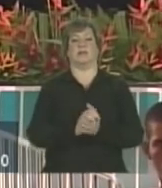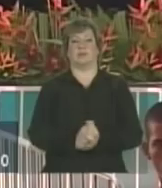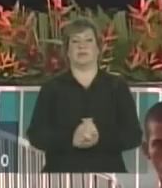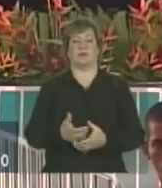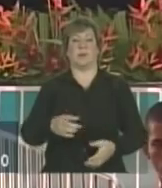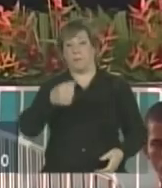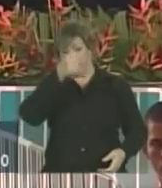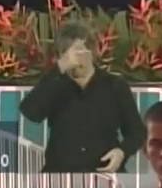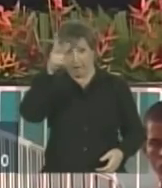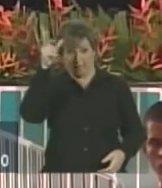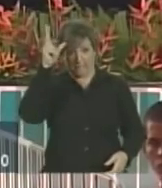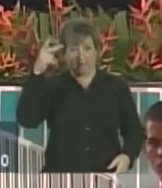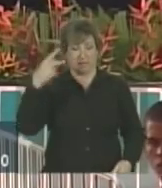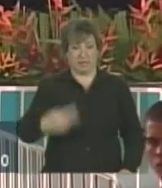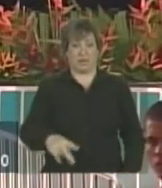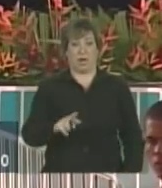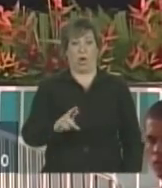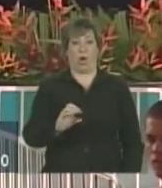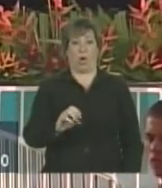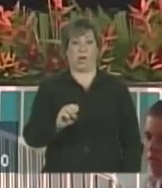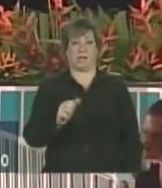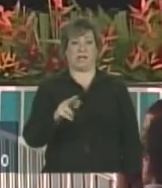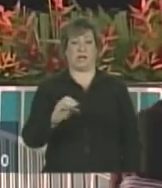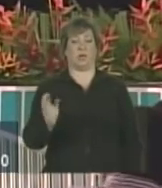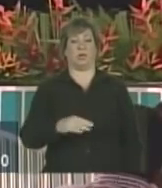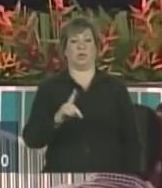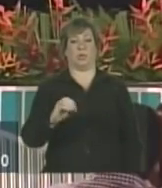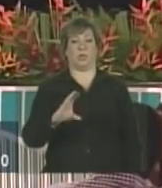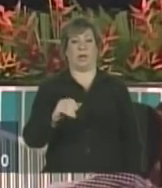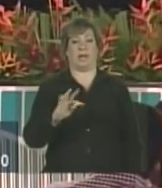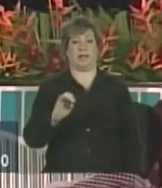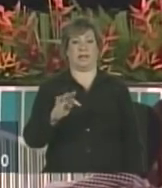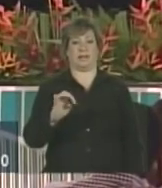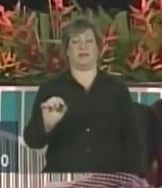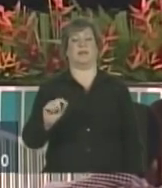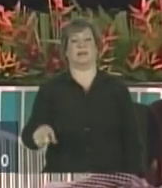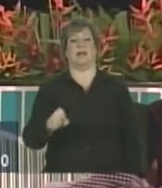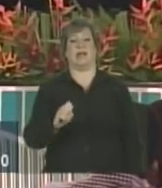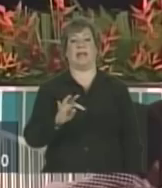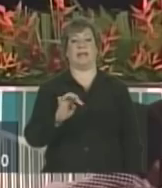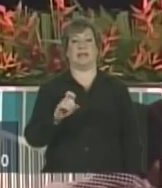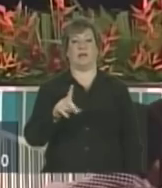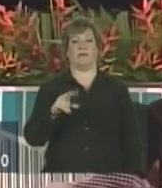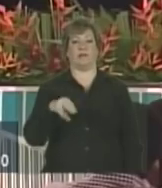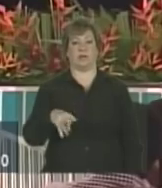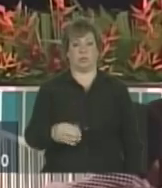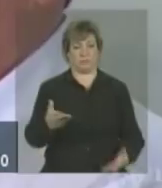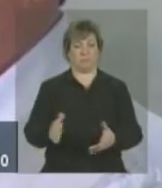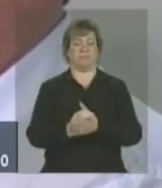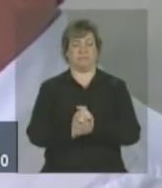o prefeito de Rosário do Catete, Eteuvino Barreto Sobrinho.